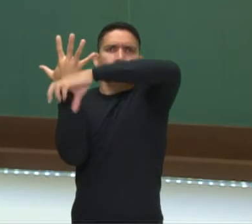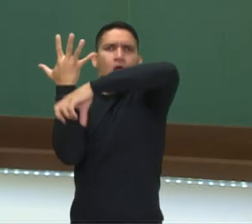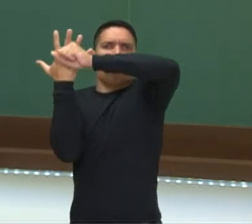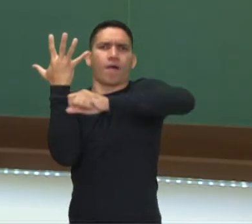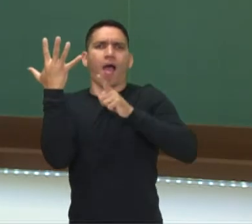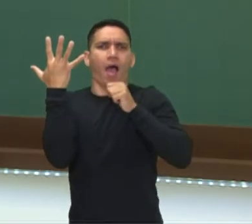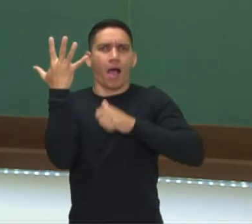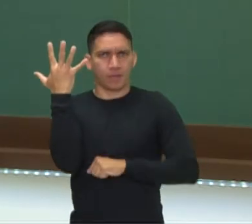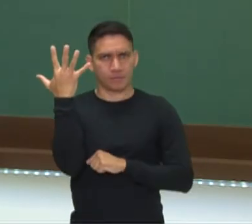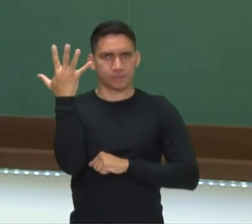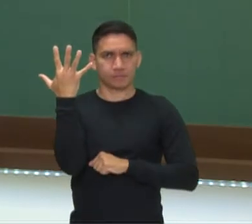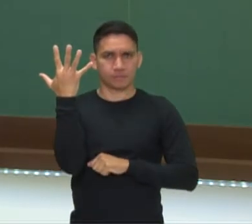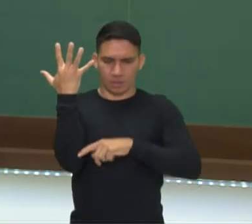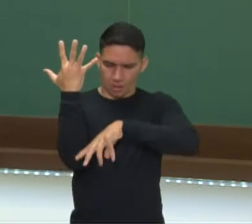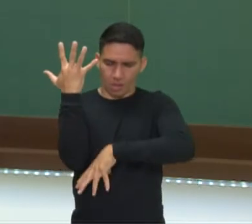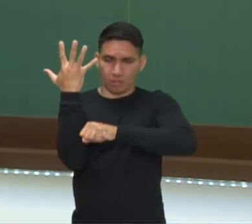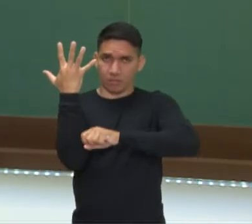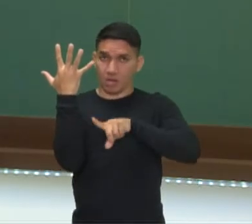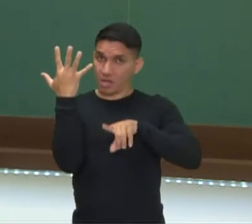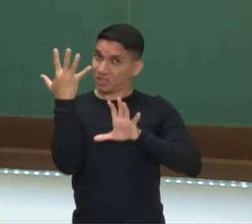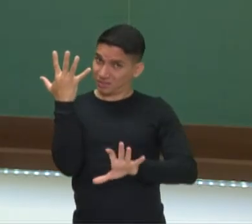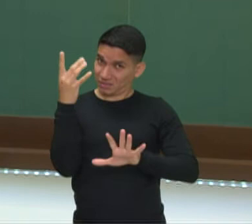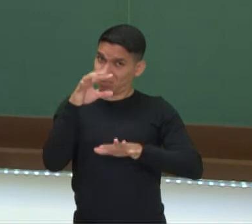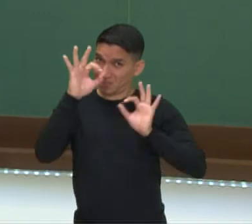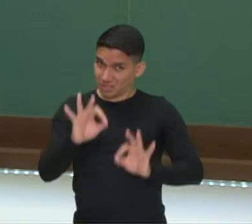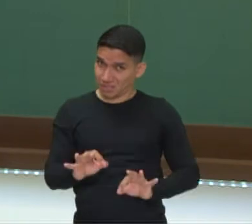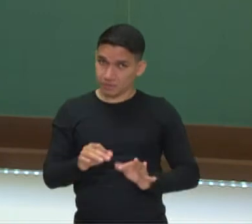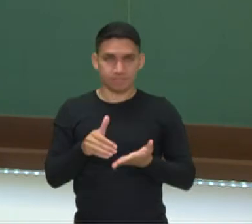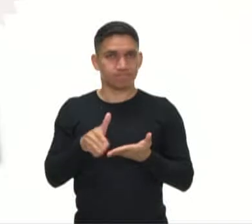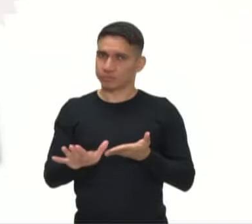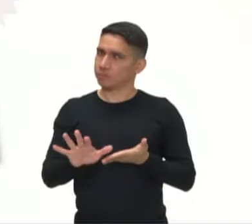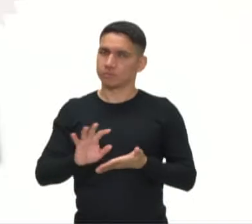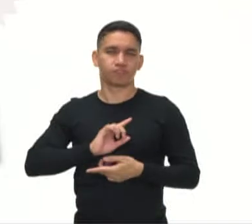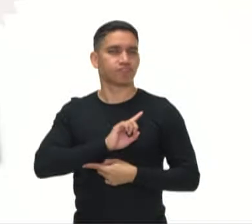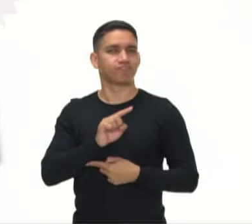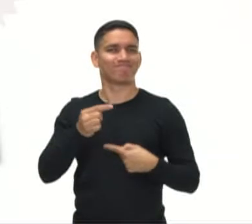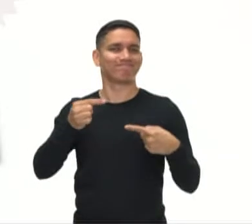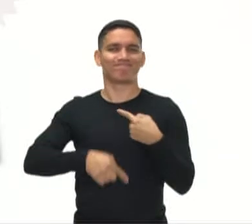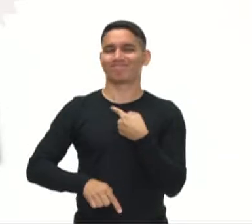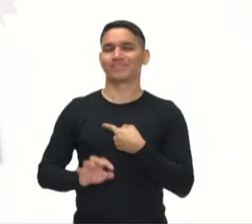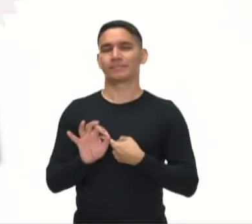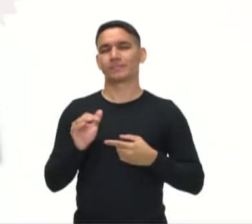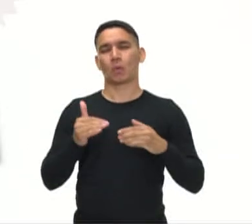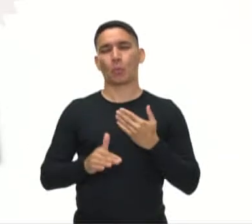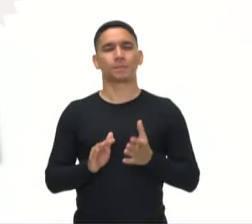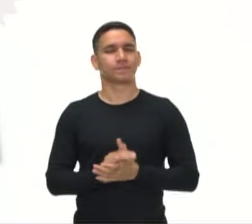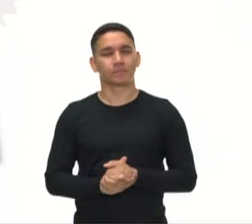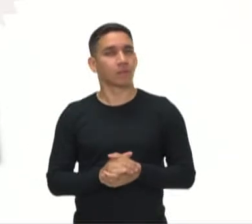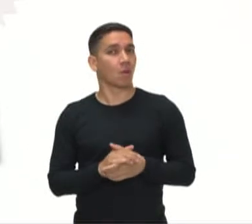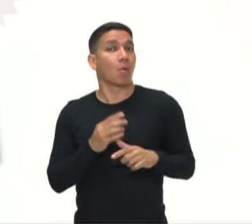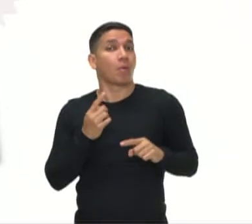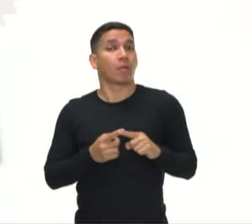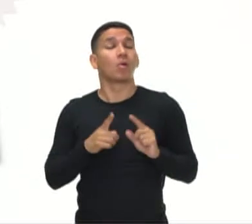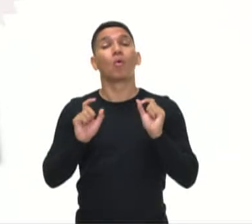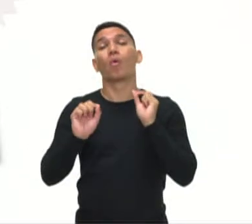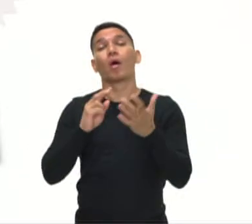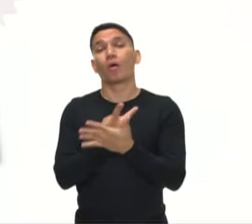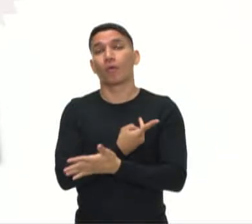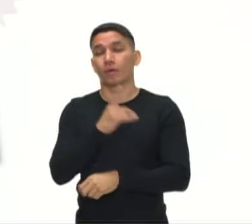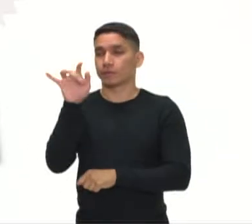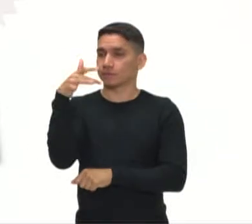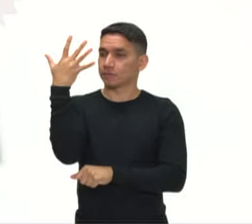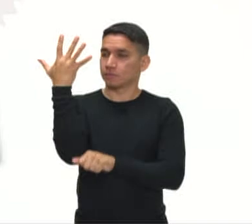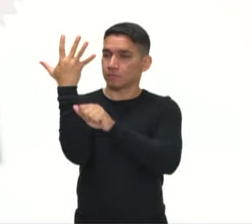pela raiz. Será que está correta essa hipótese? Hipótese refutada. Não. A transpiração